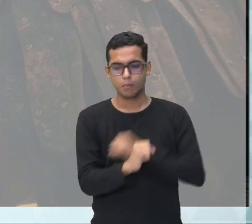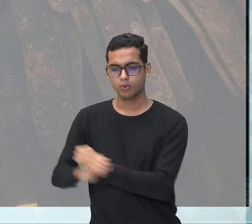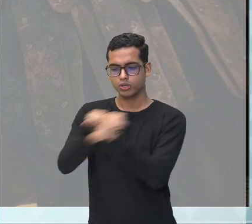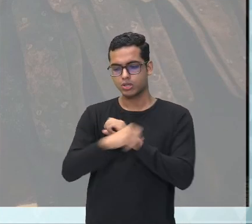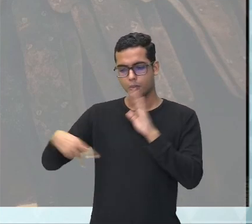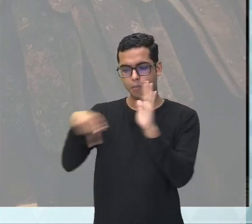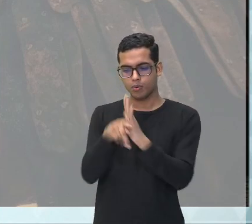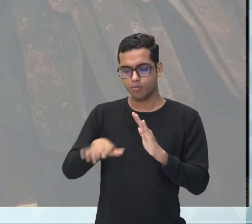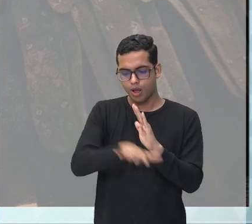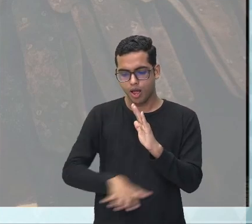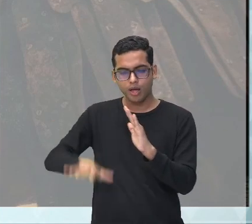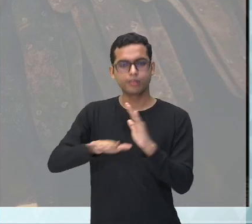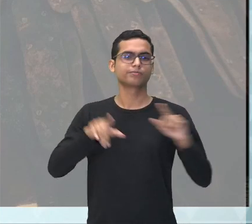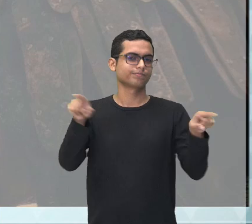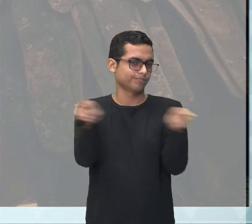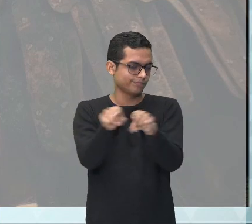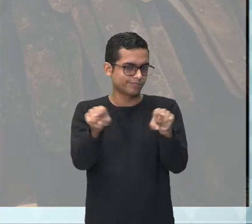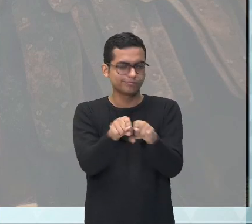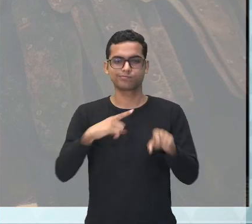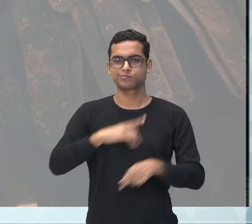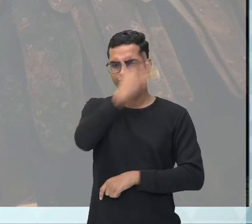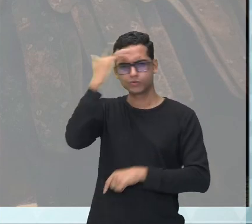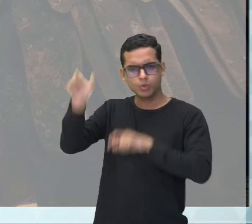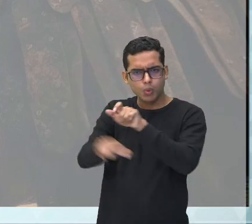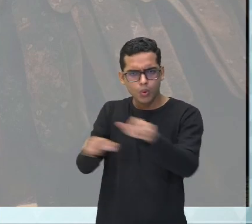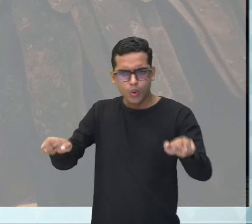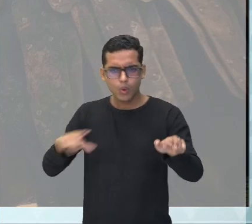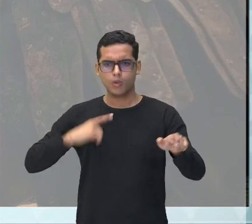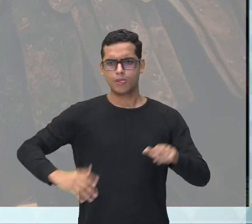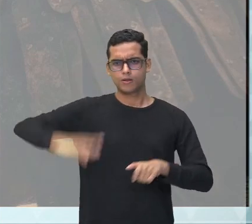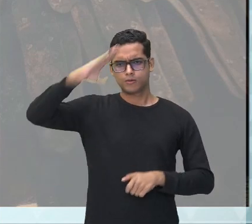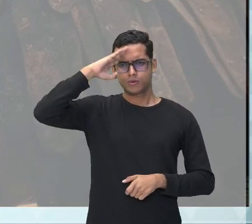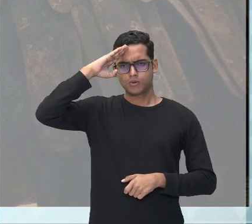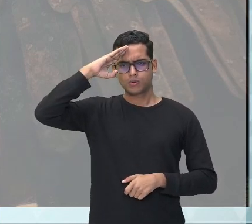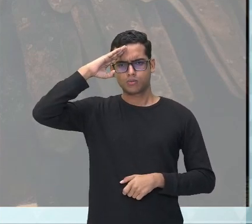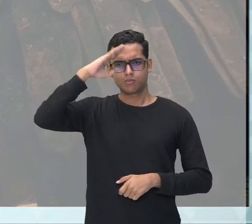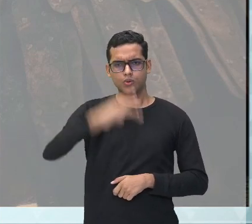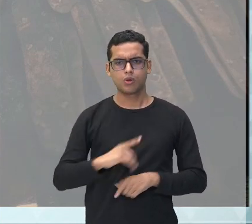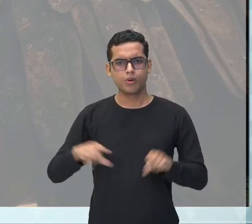quando essas pessoas, né, esses militares que